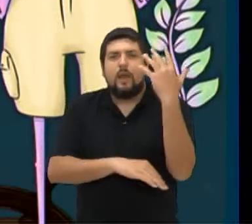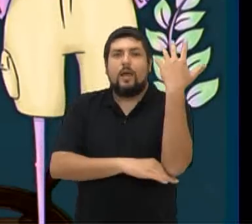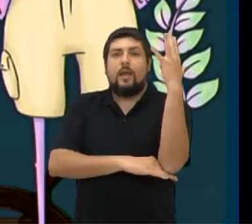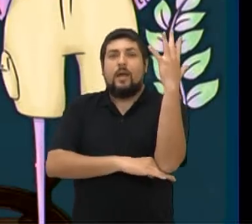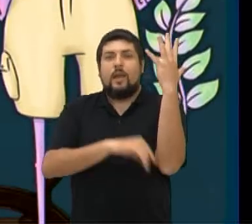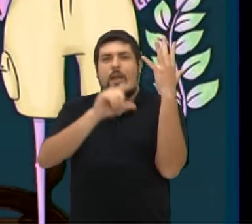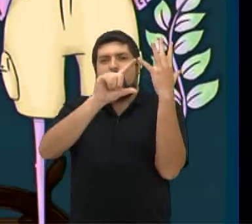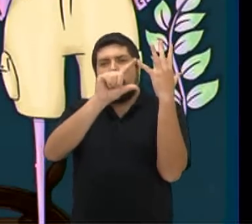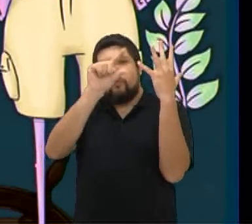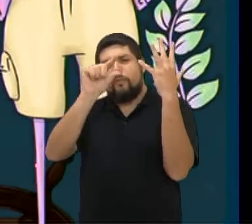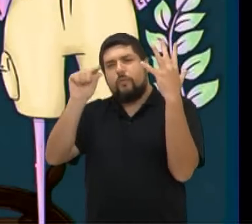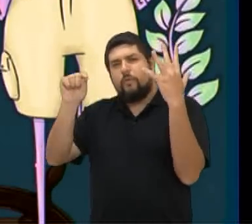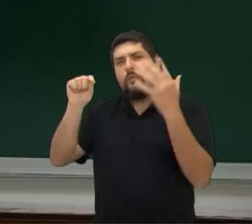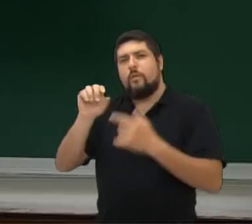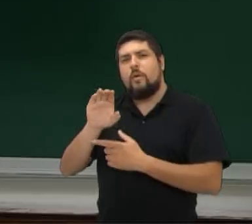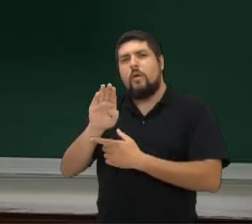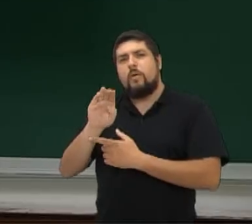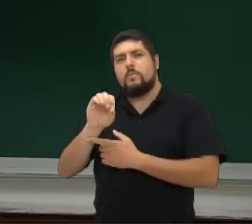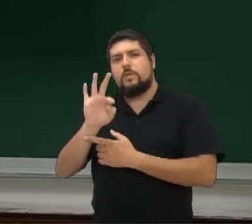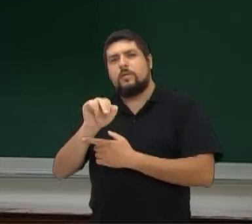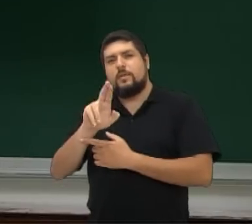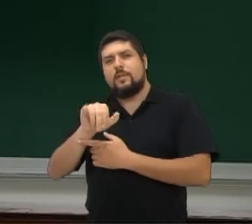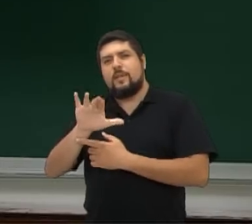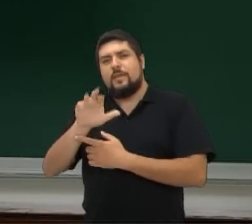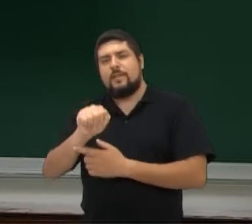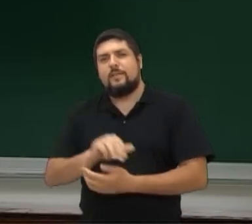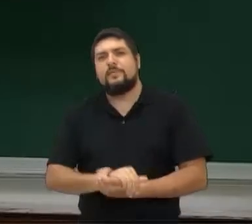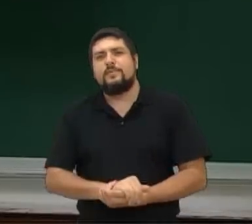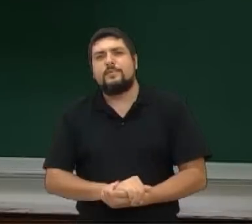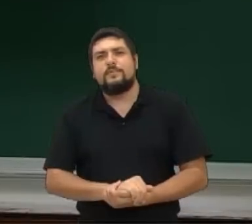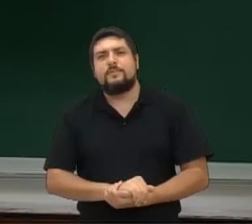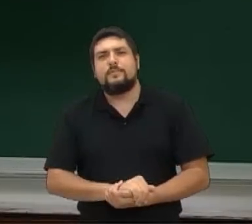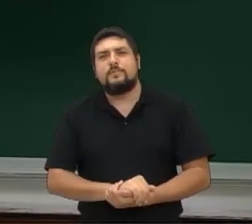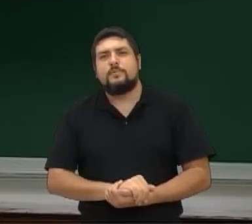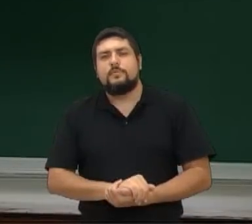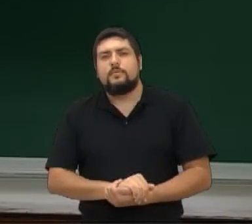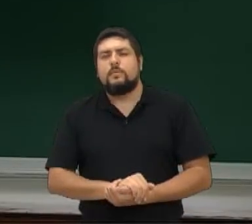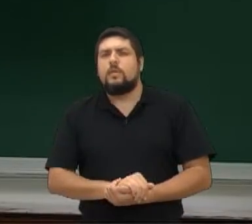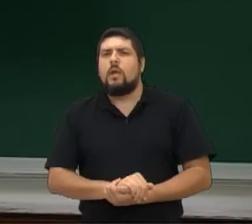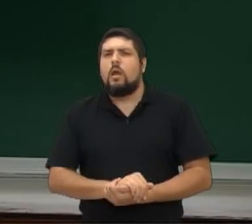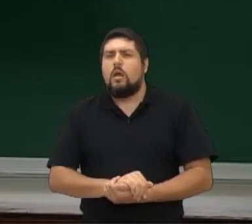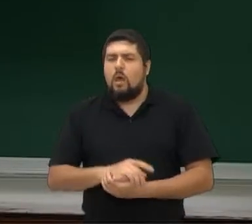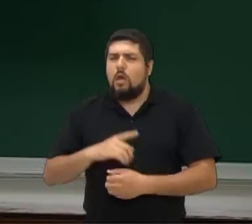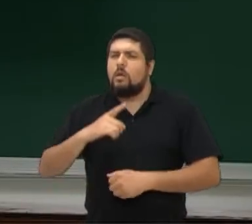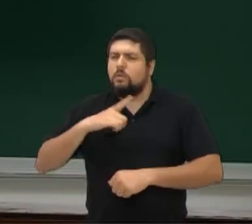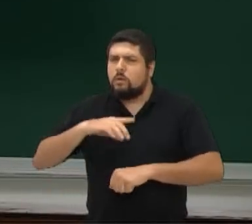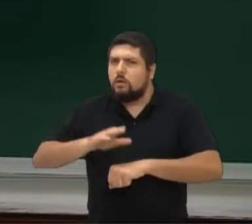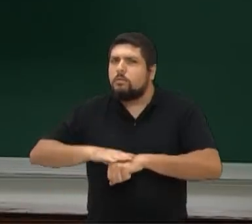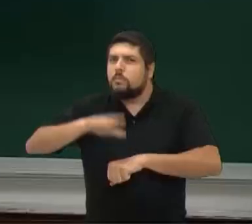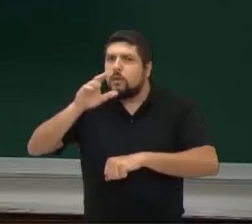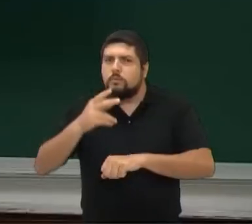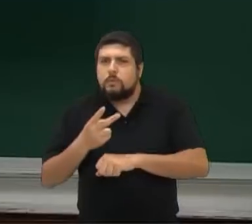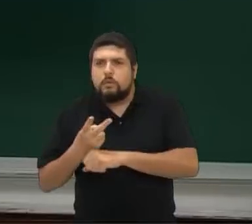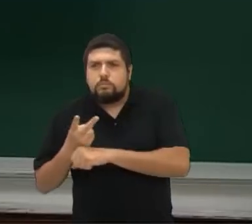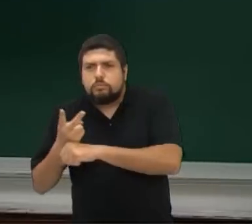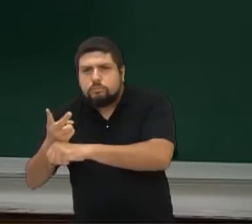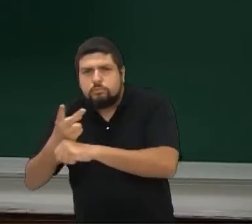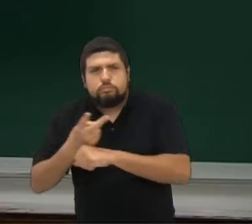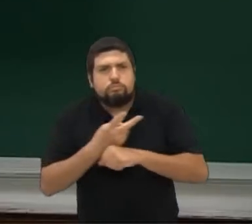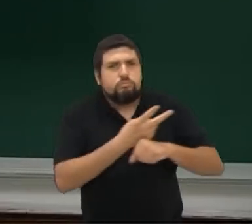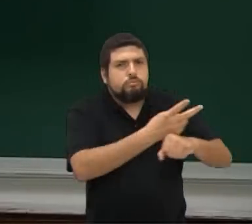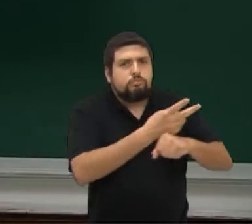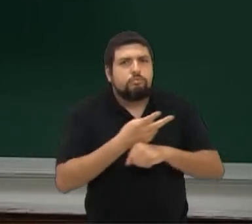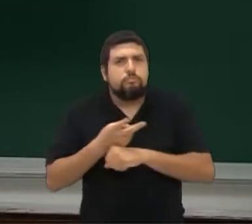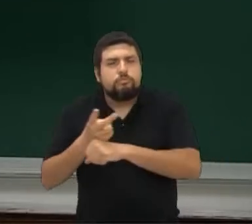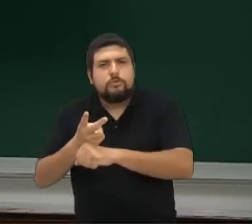é uma botânica, ok? Bom, vocês ainda têm mais 2 cientistas para serem resgatados nessa